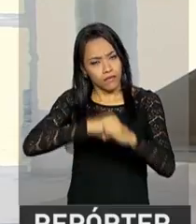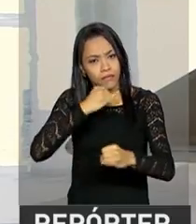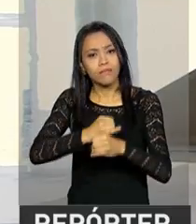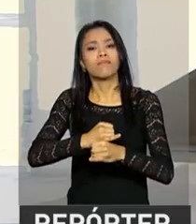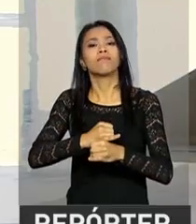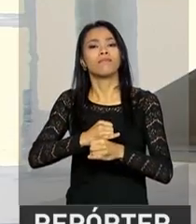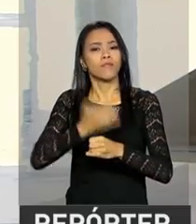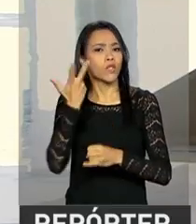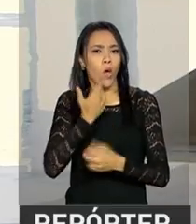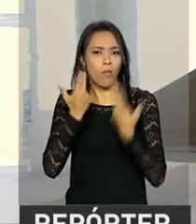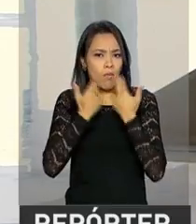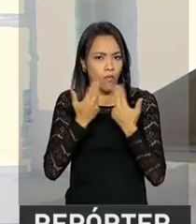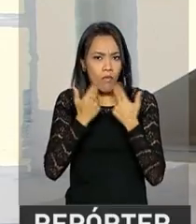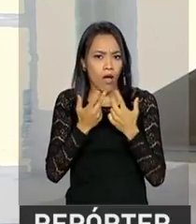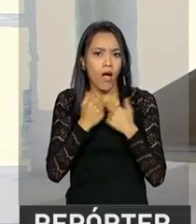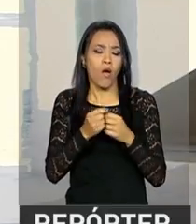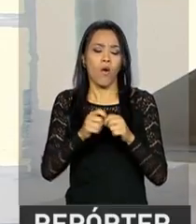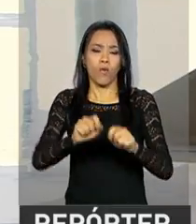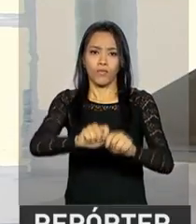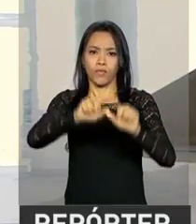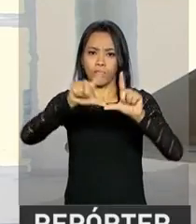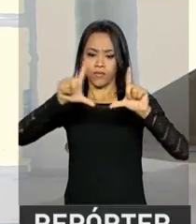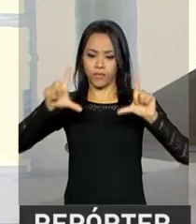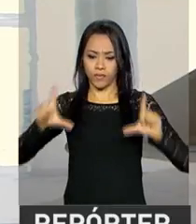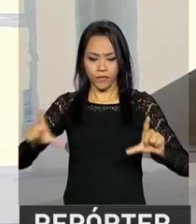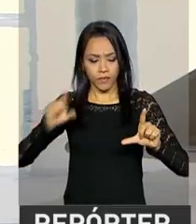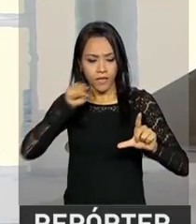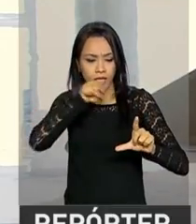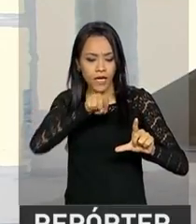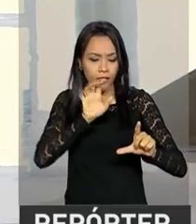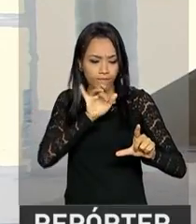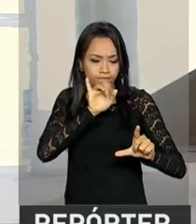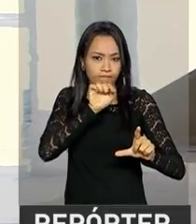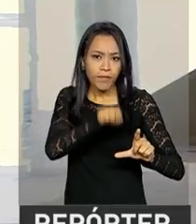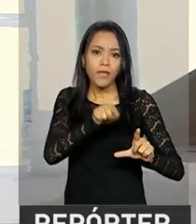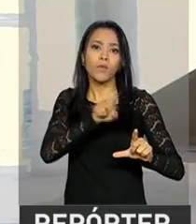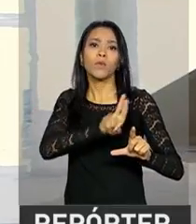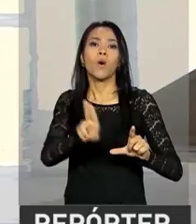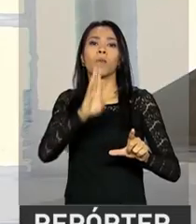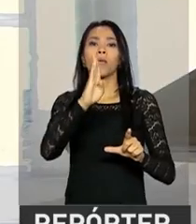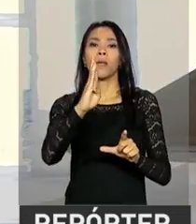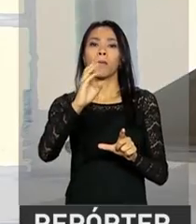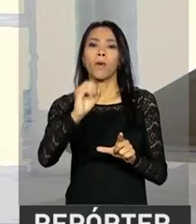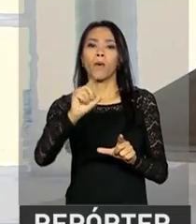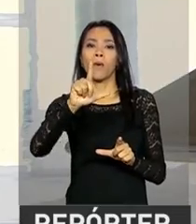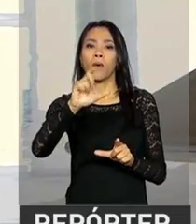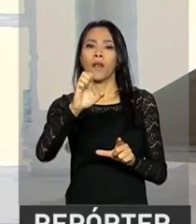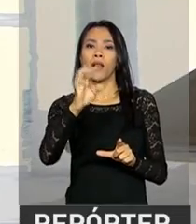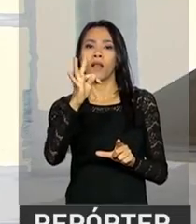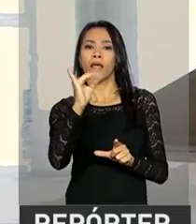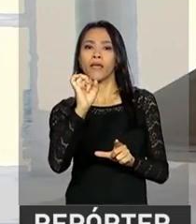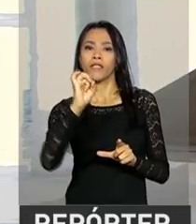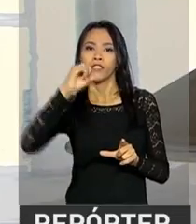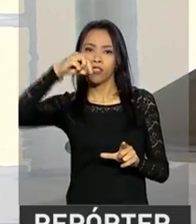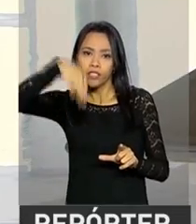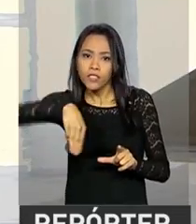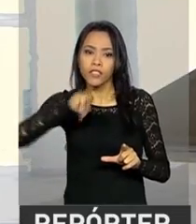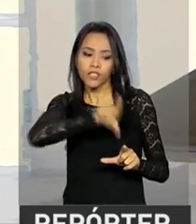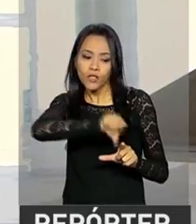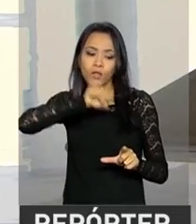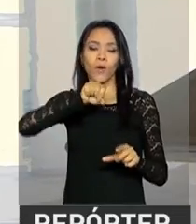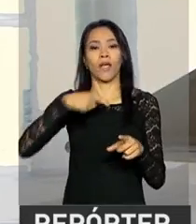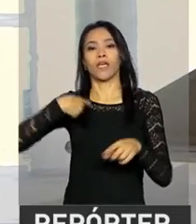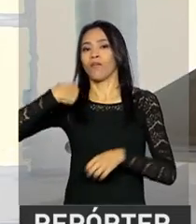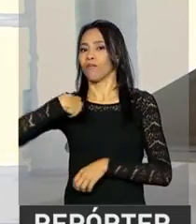sistema normalmente fazer o login normalmente acessar então a área do boletim E aí selecionar a opção para fazer parte